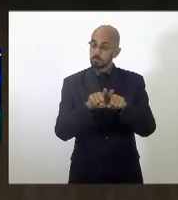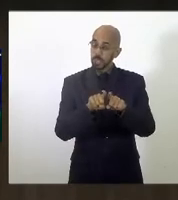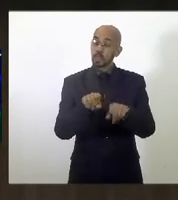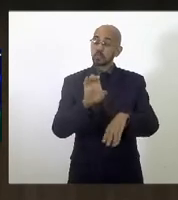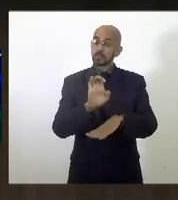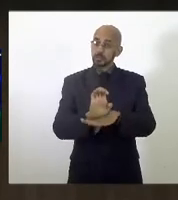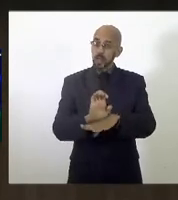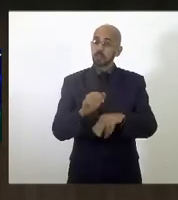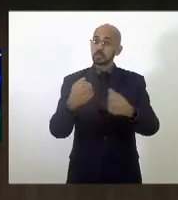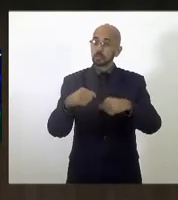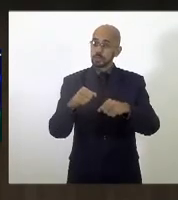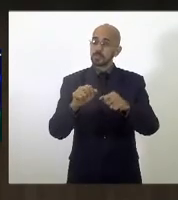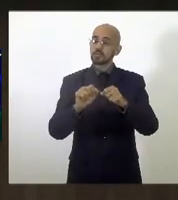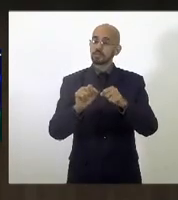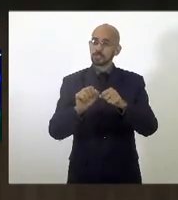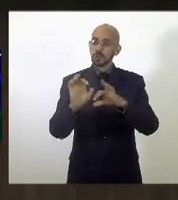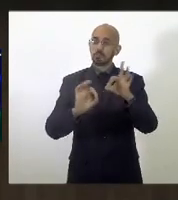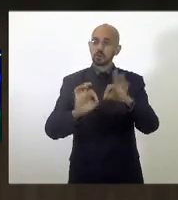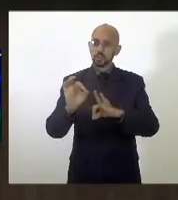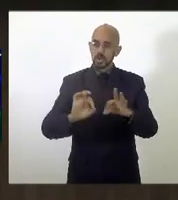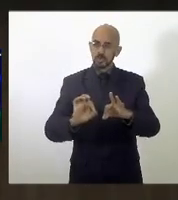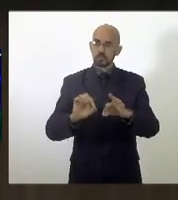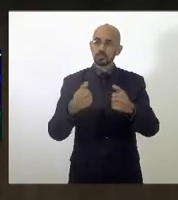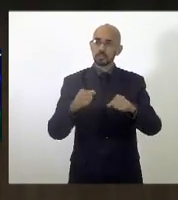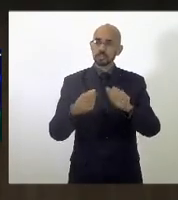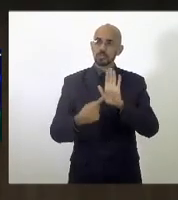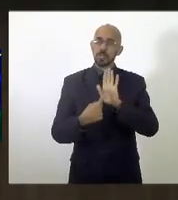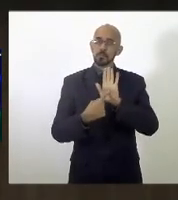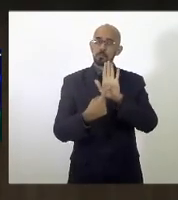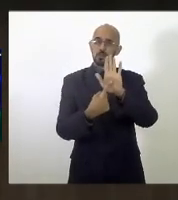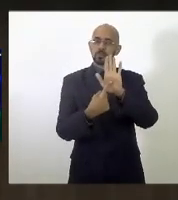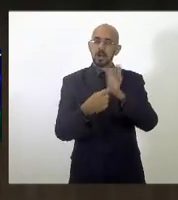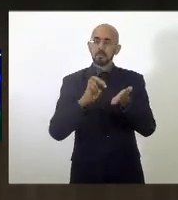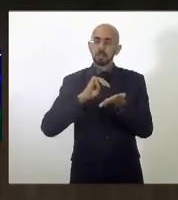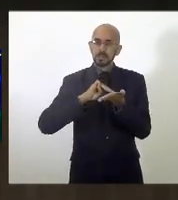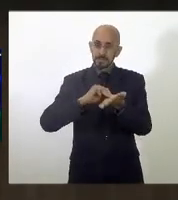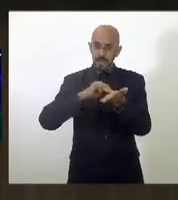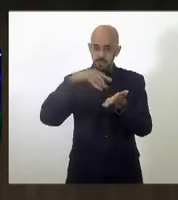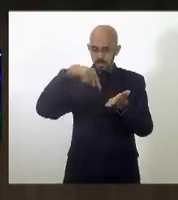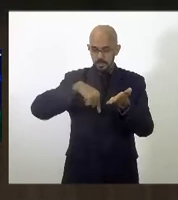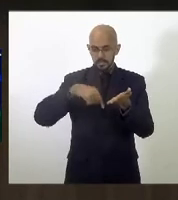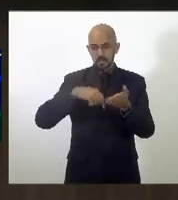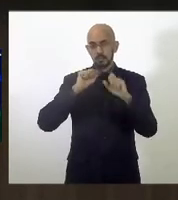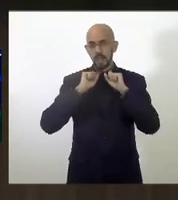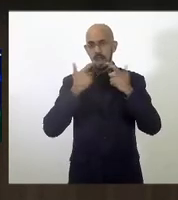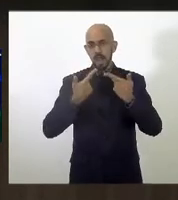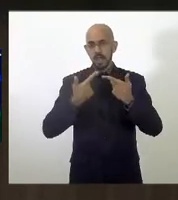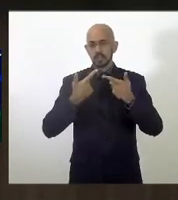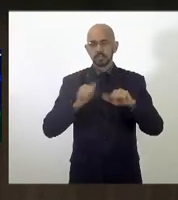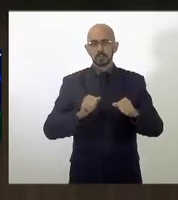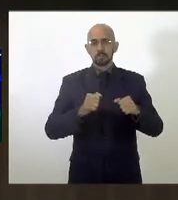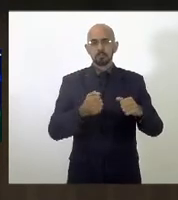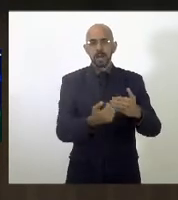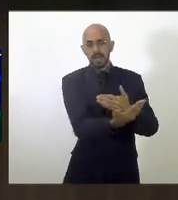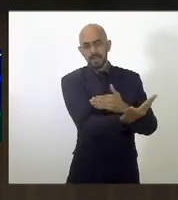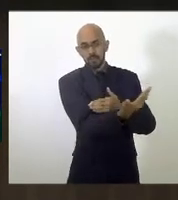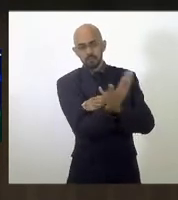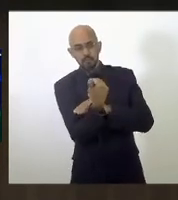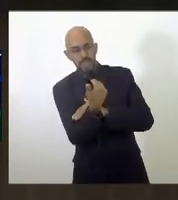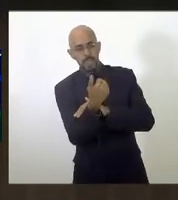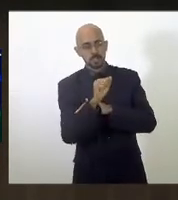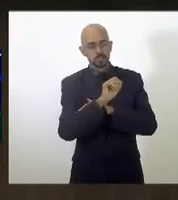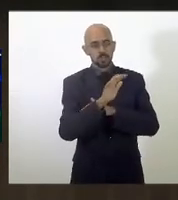fazer projetos, precisa apresentar mensagens para essa casa que traga essas comunidades para dentro